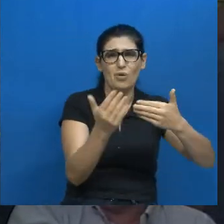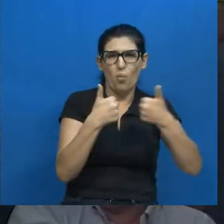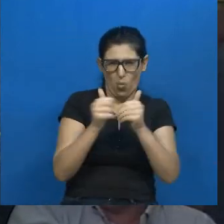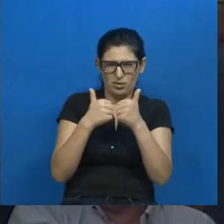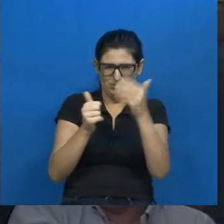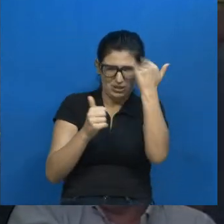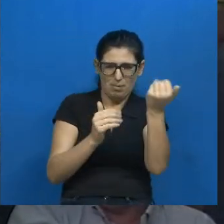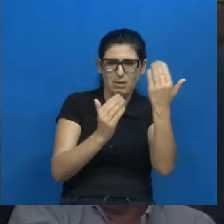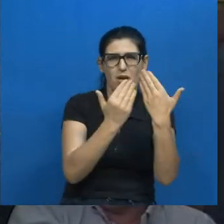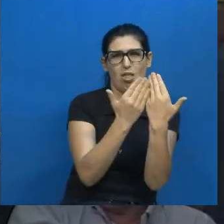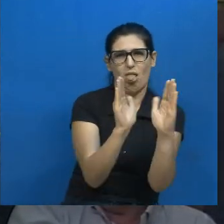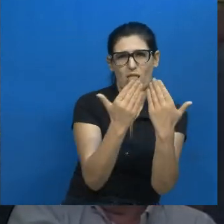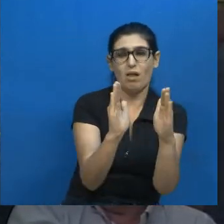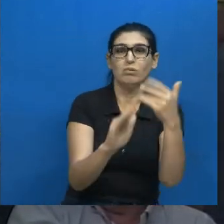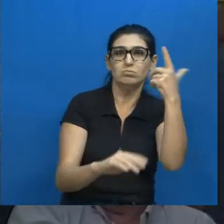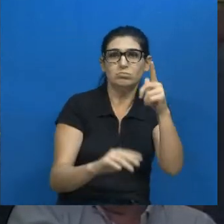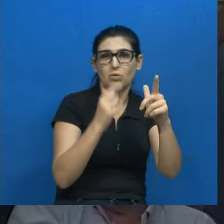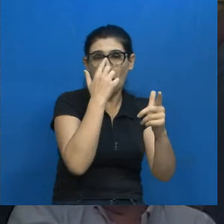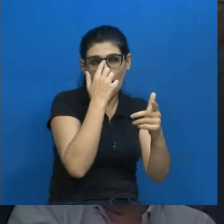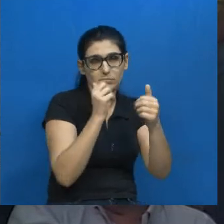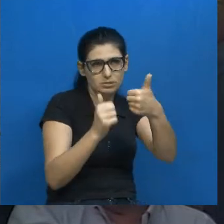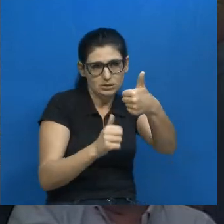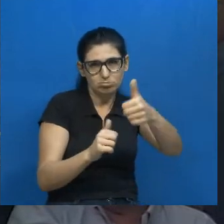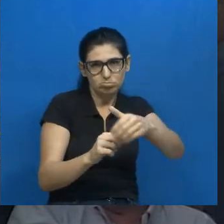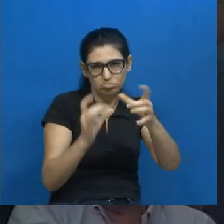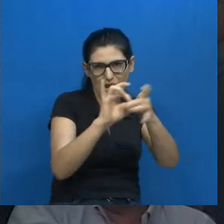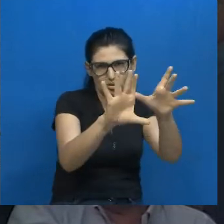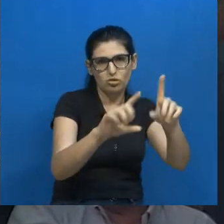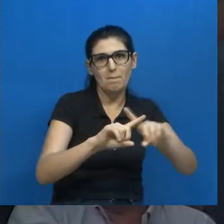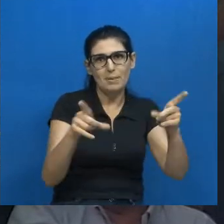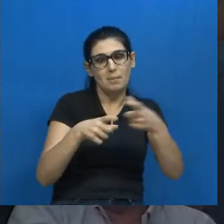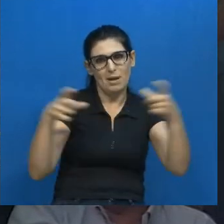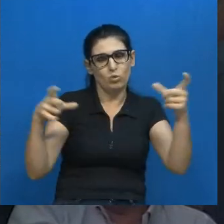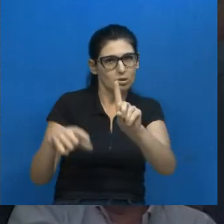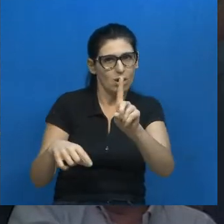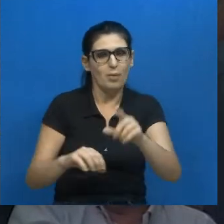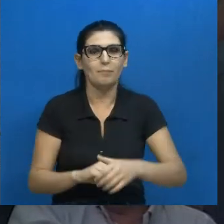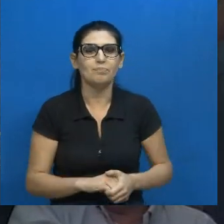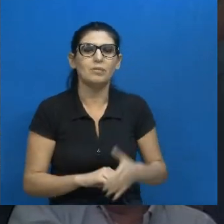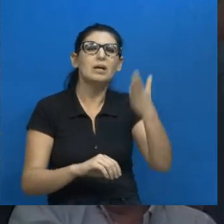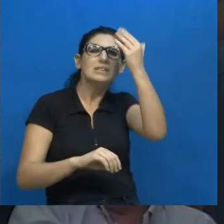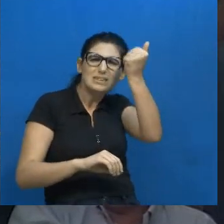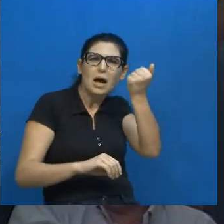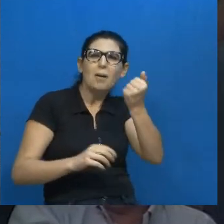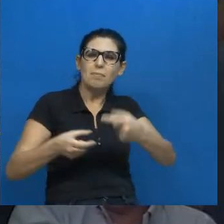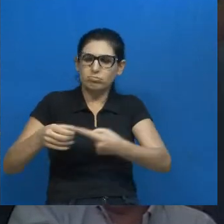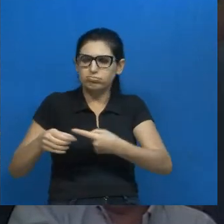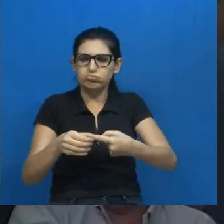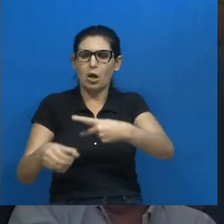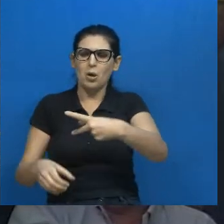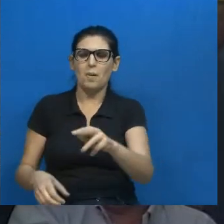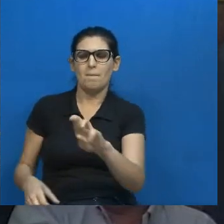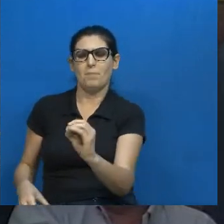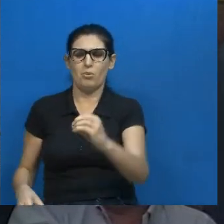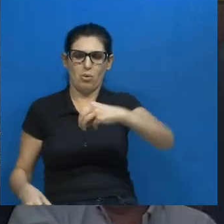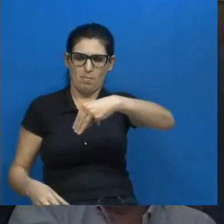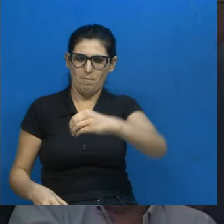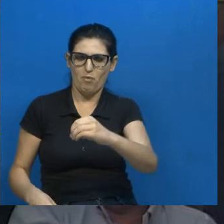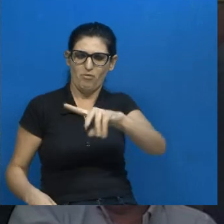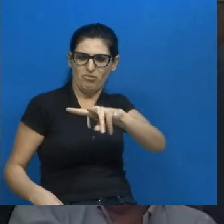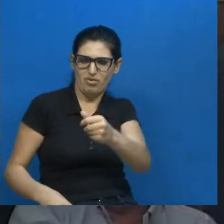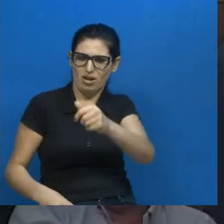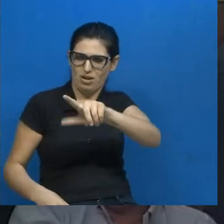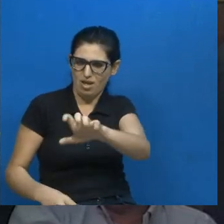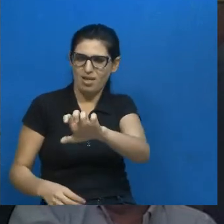por que ainda não fizemos uma revisão daquele estudo ali no centro, Promovale e Mercadão, onde as linhas ficam se alternando, uma